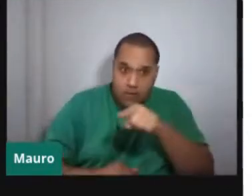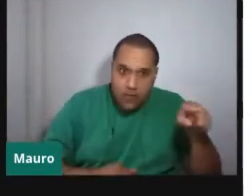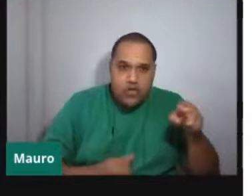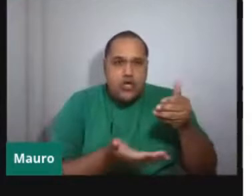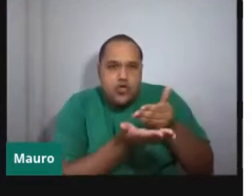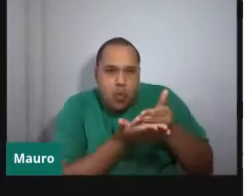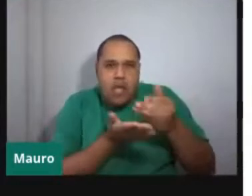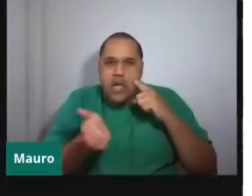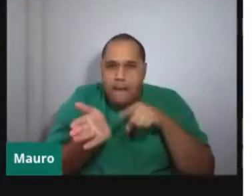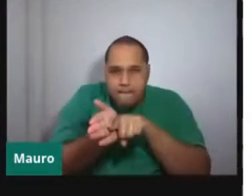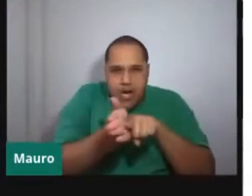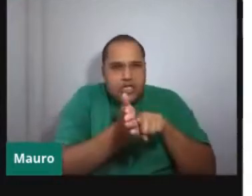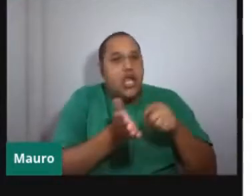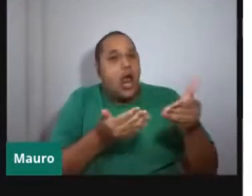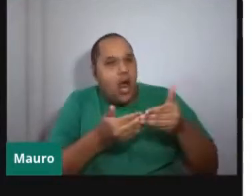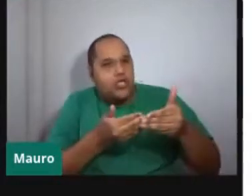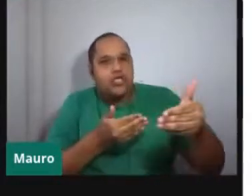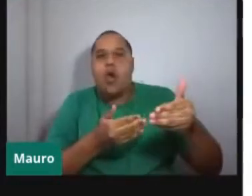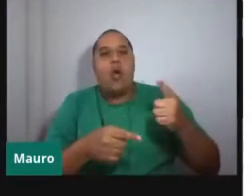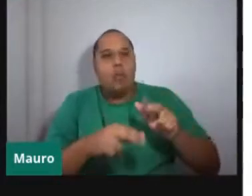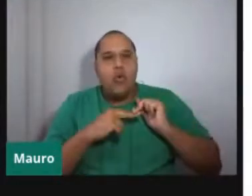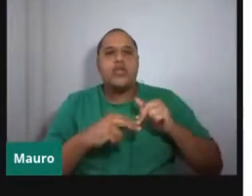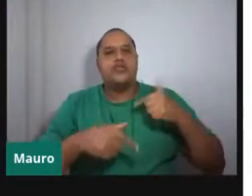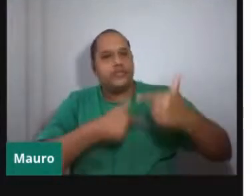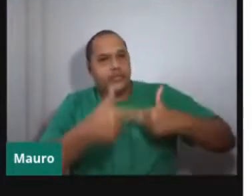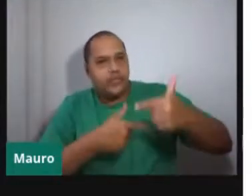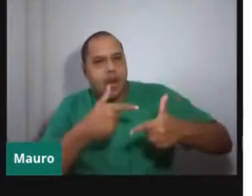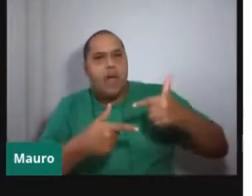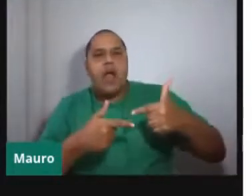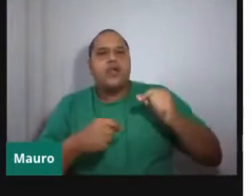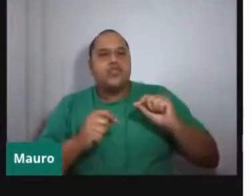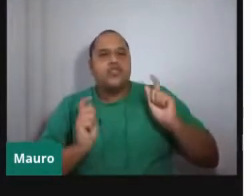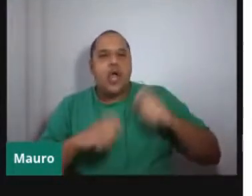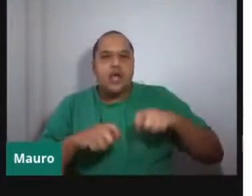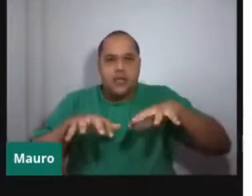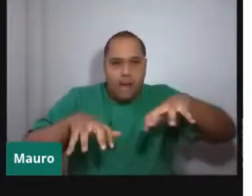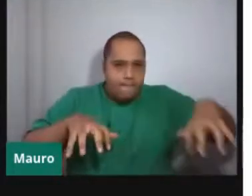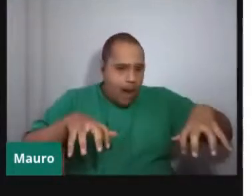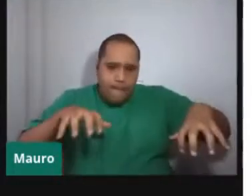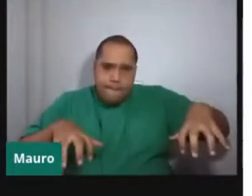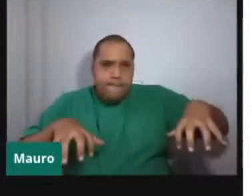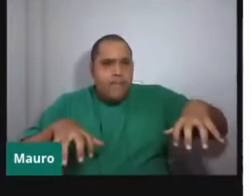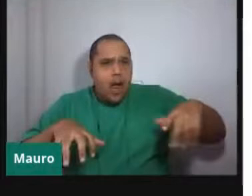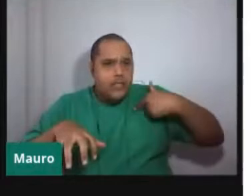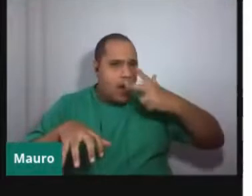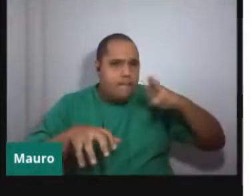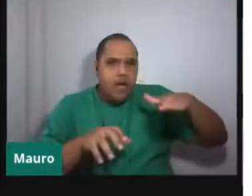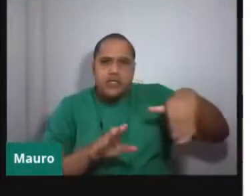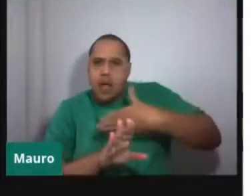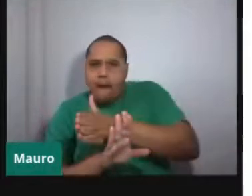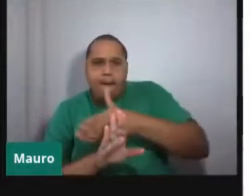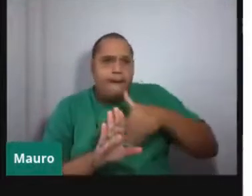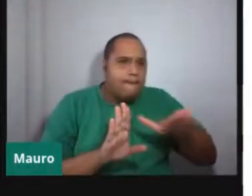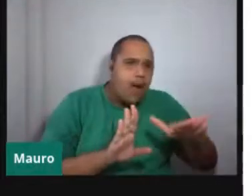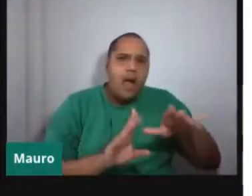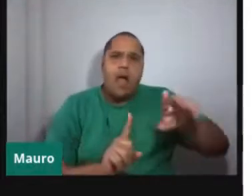carreira científica, é que os trabalhos disruptivos e mais na fronteira do conhecimento, em geral, né, não é uma regra absoluta,